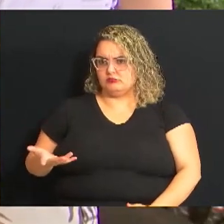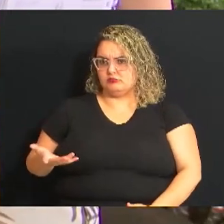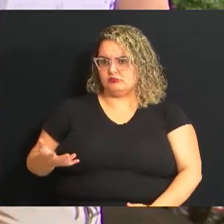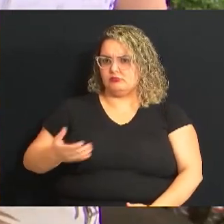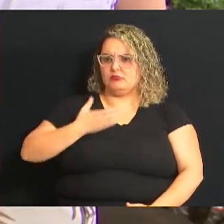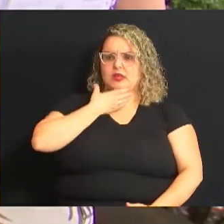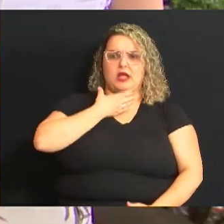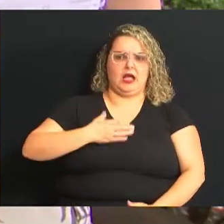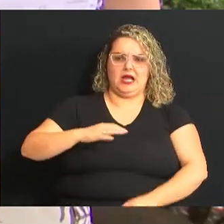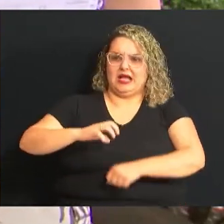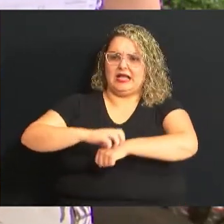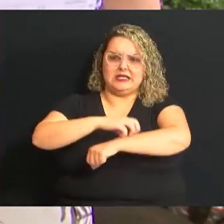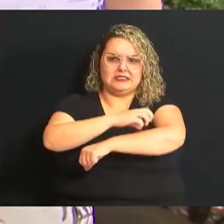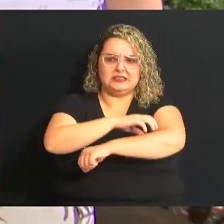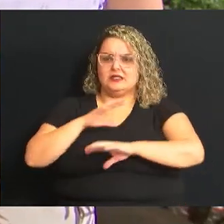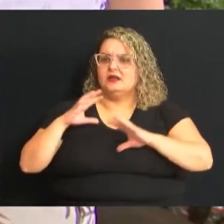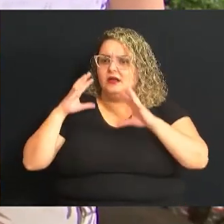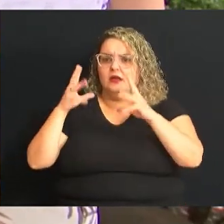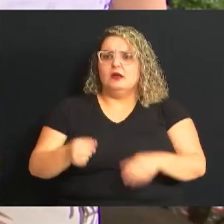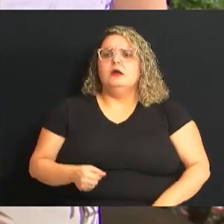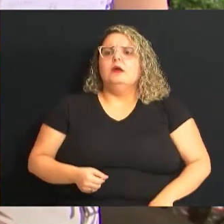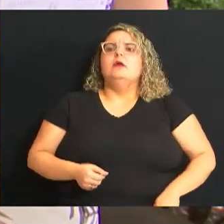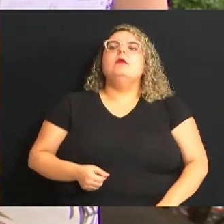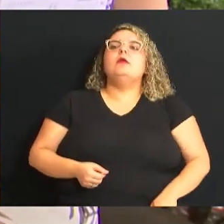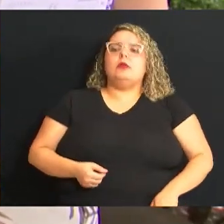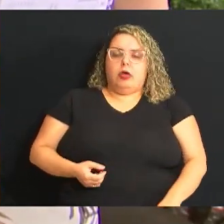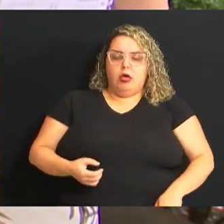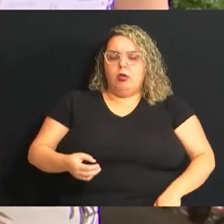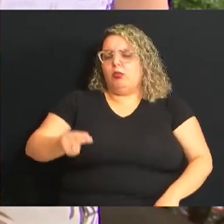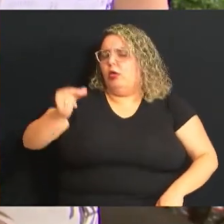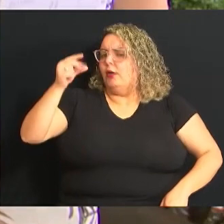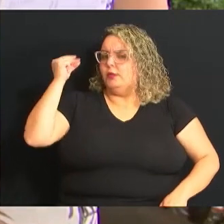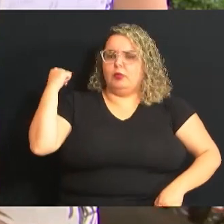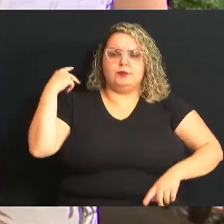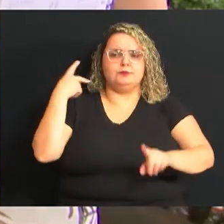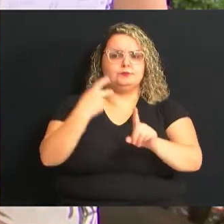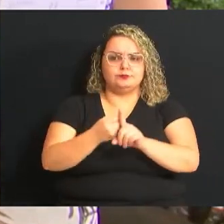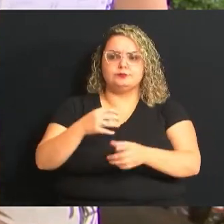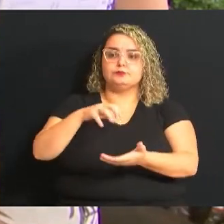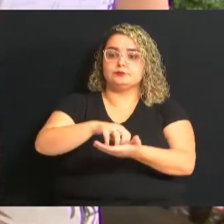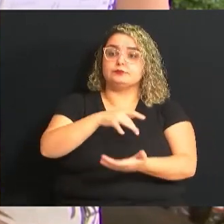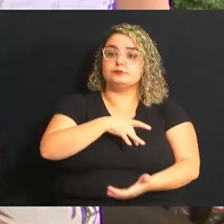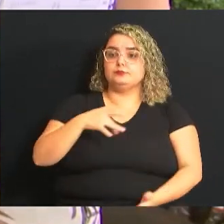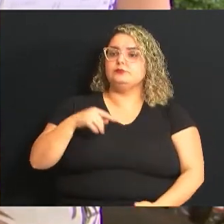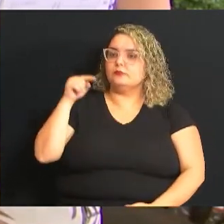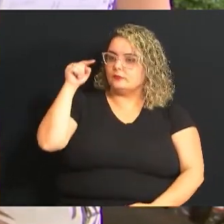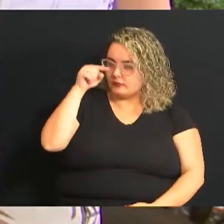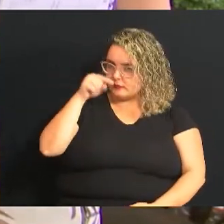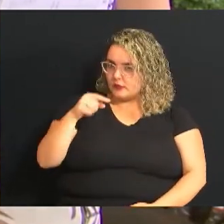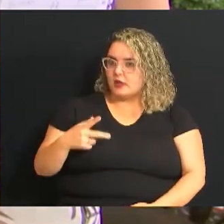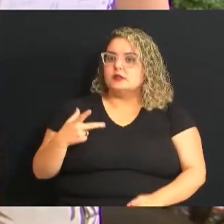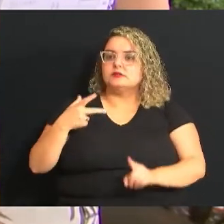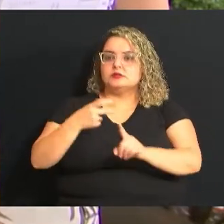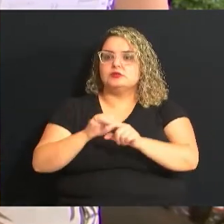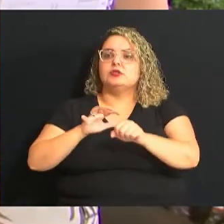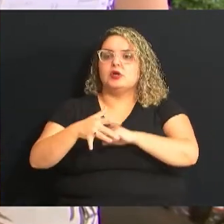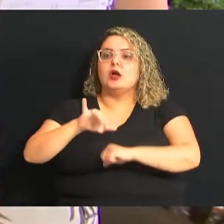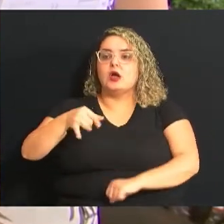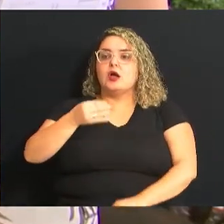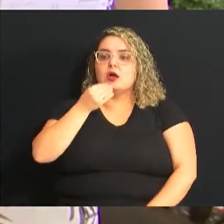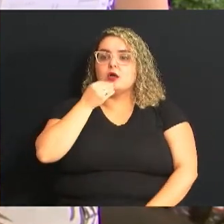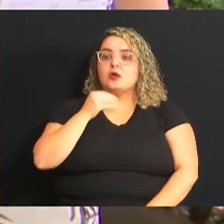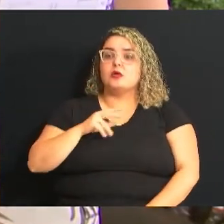cachumba, saramba, tudo isso aí. Se você faz tempo que não pisa num postinho de saúde, vai lá, além das doses da Covid, aproveita para reforçar